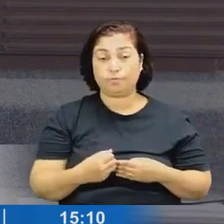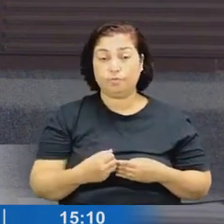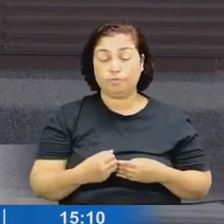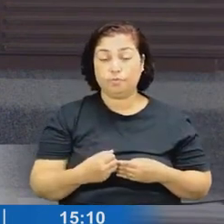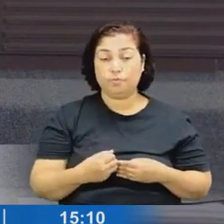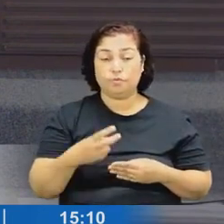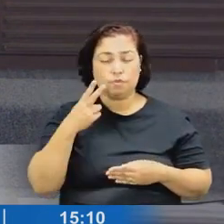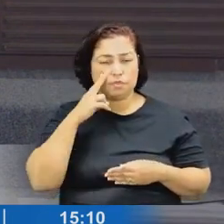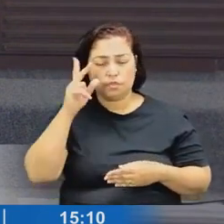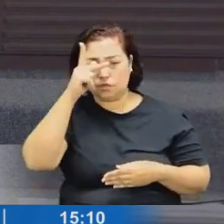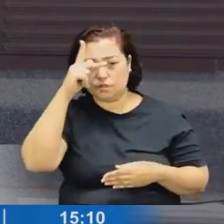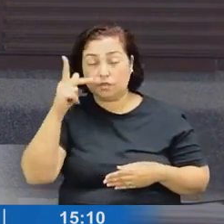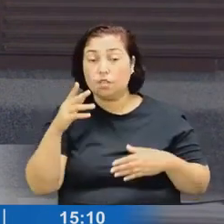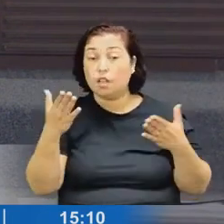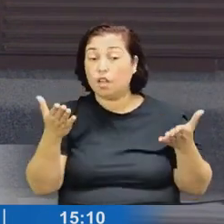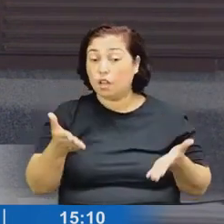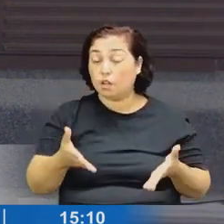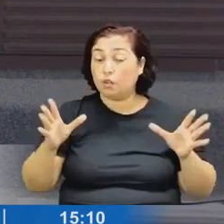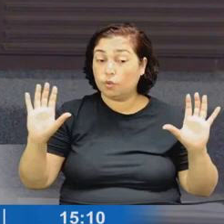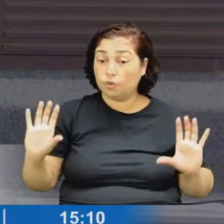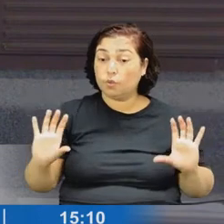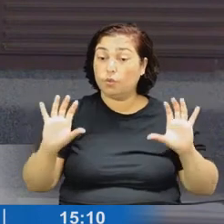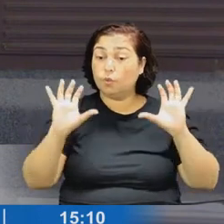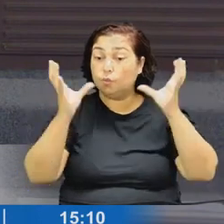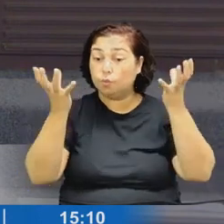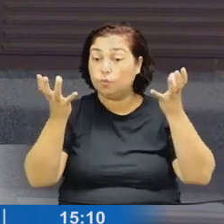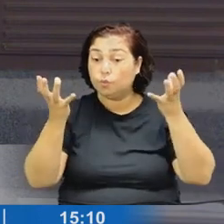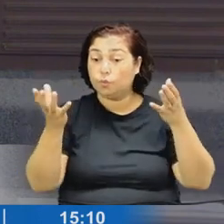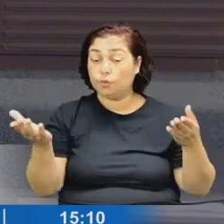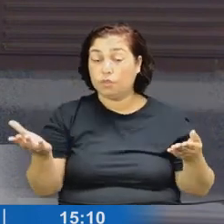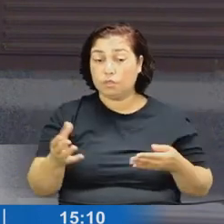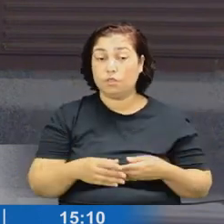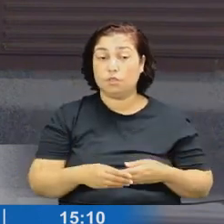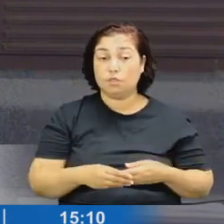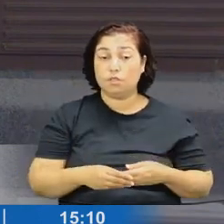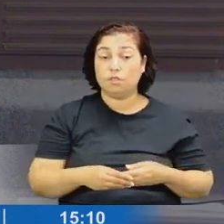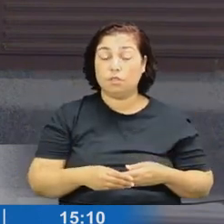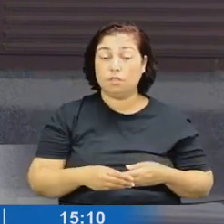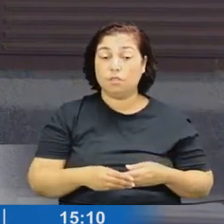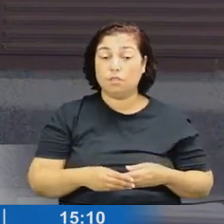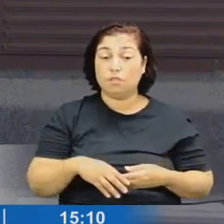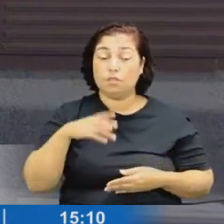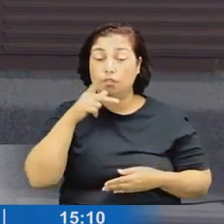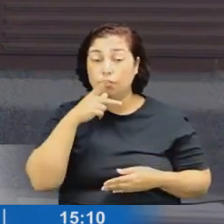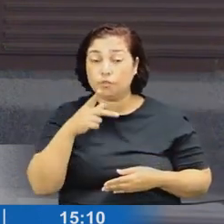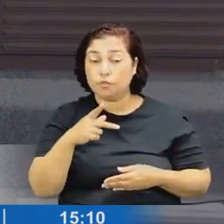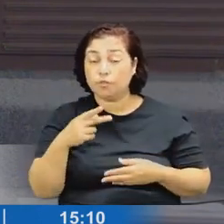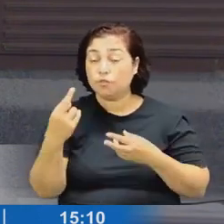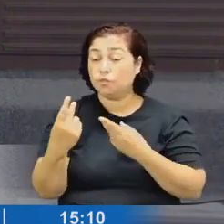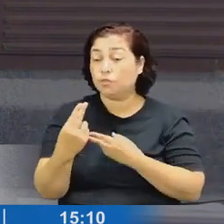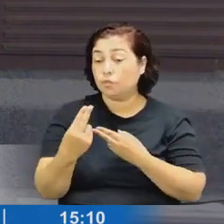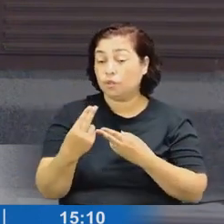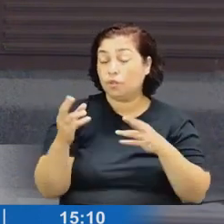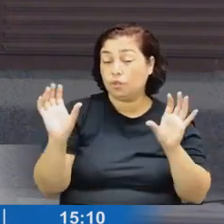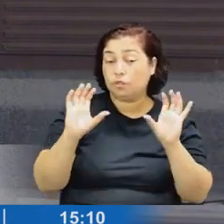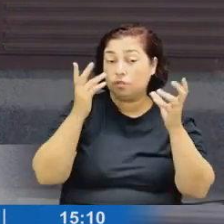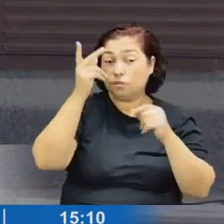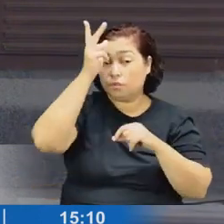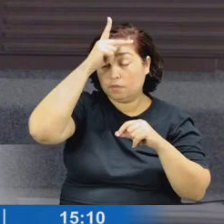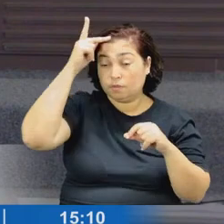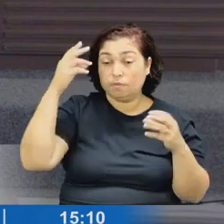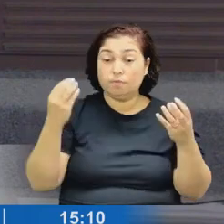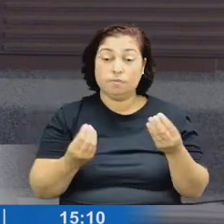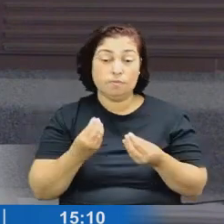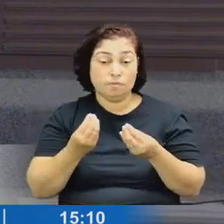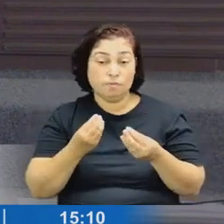eleitoral a pessoa não vai ver agora não é vento mas por elas como é da Rosana faz você vai falar as mesmas coisas ali no evento onde as pessoas vão estar